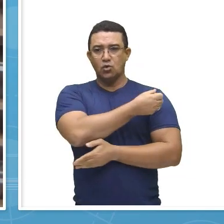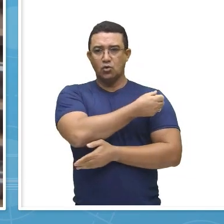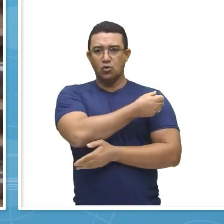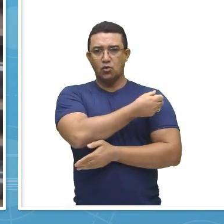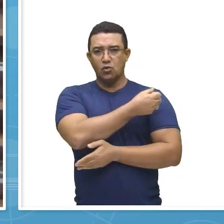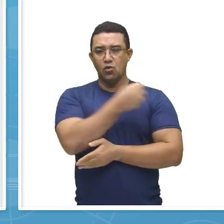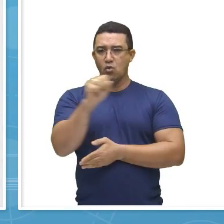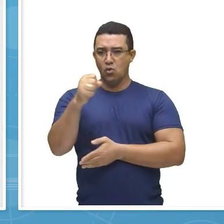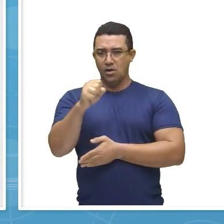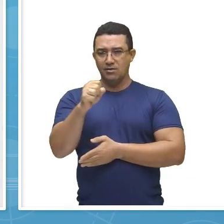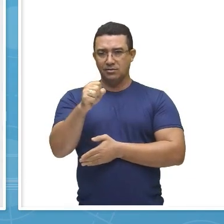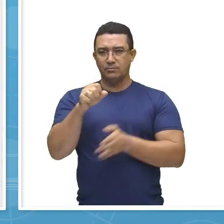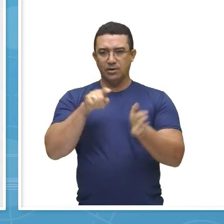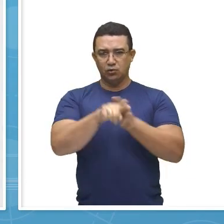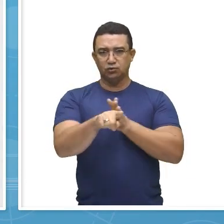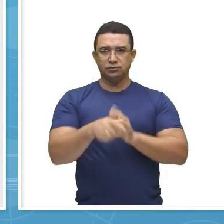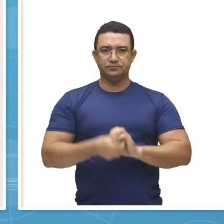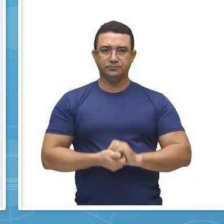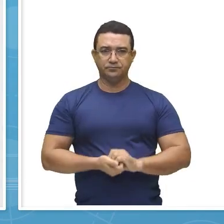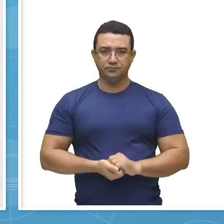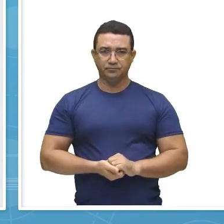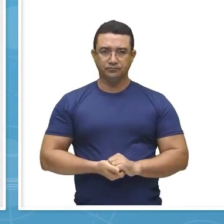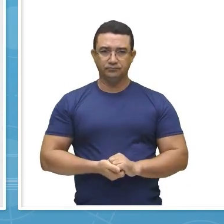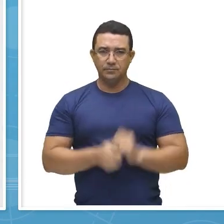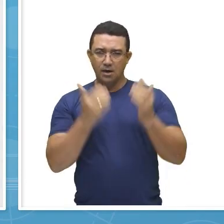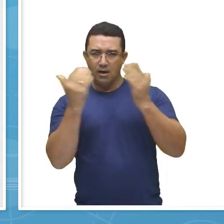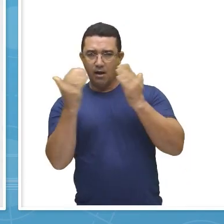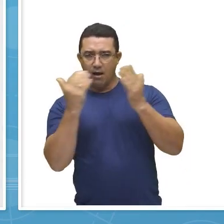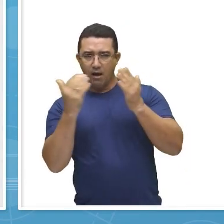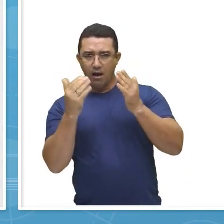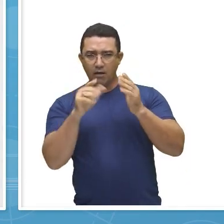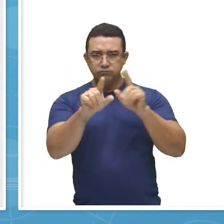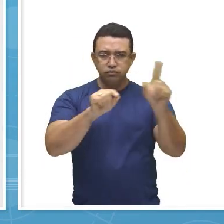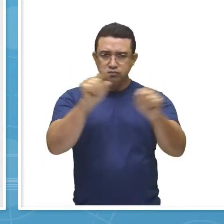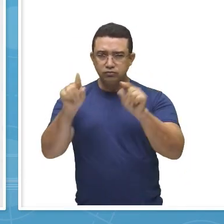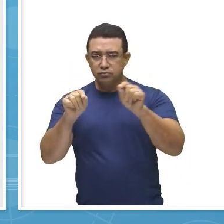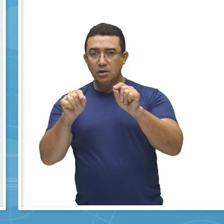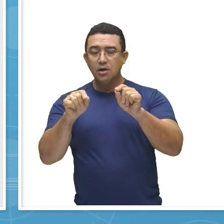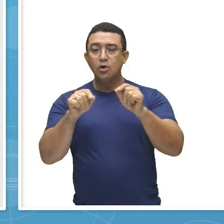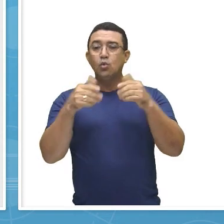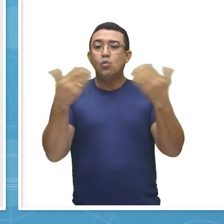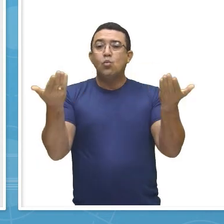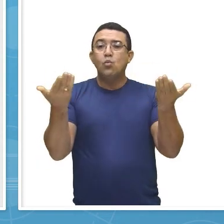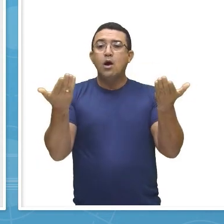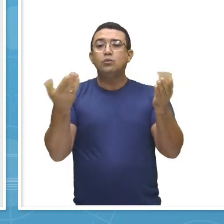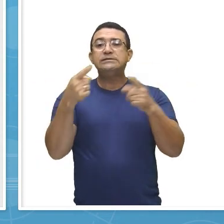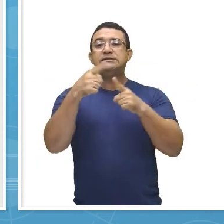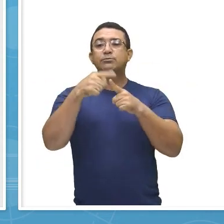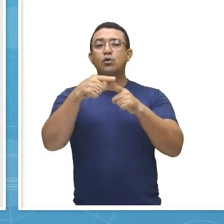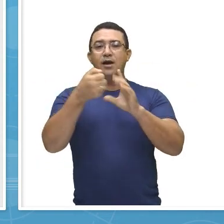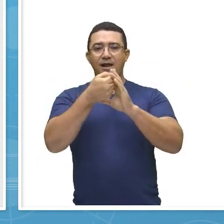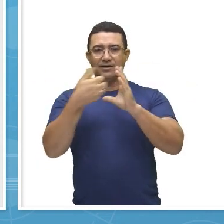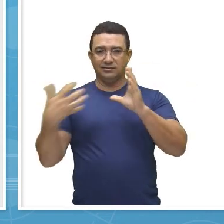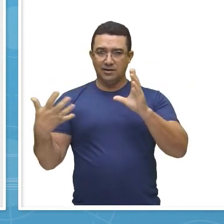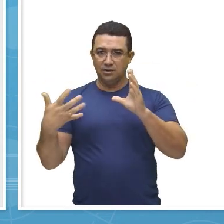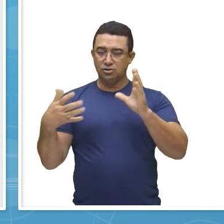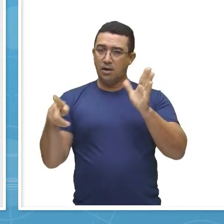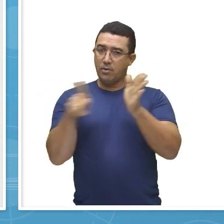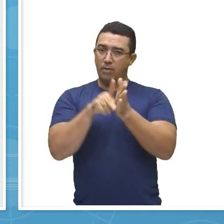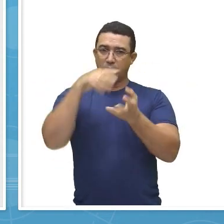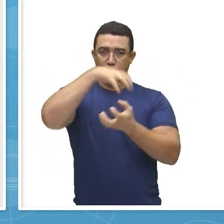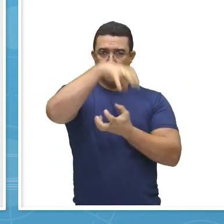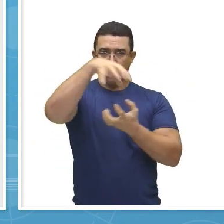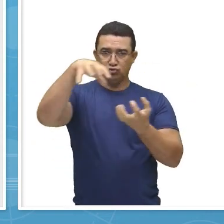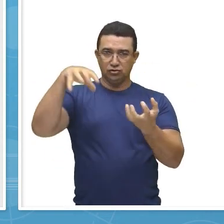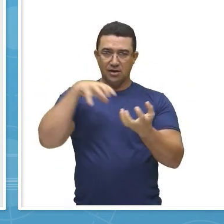questão de geografia. Olha só, analise as alternativas sobre as características dos